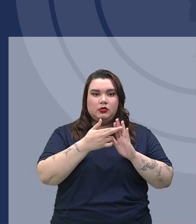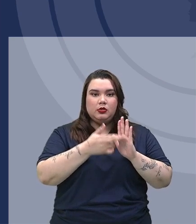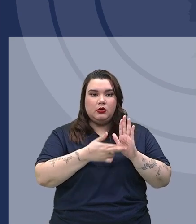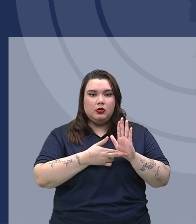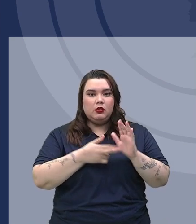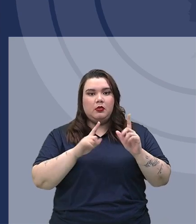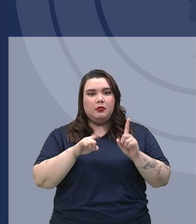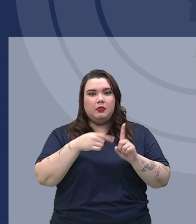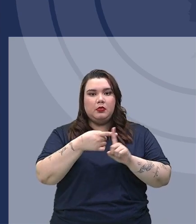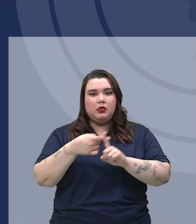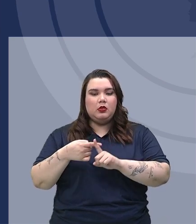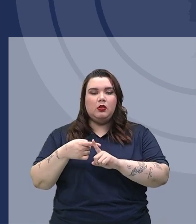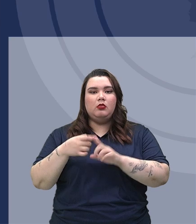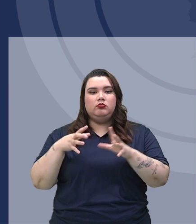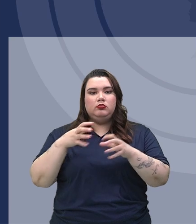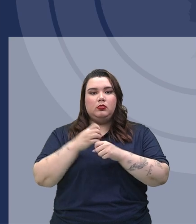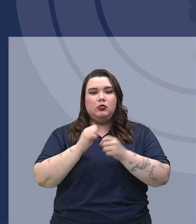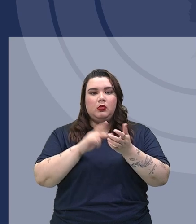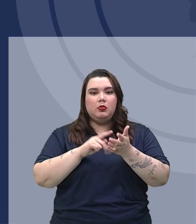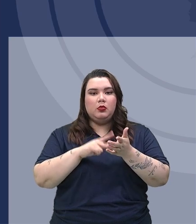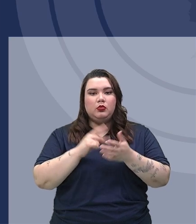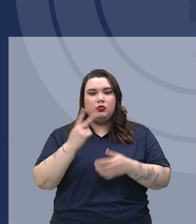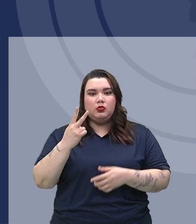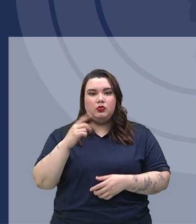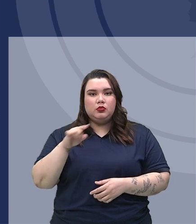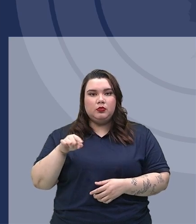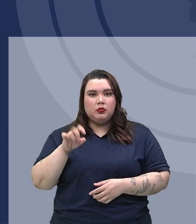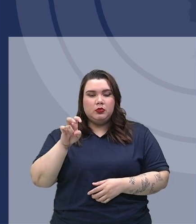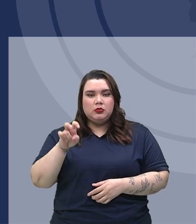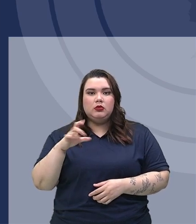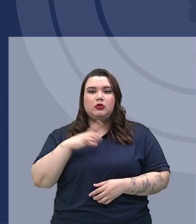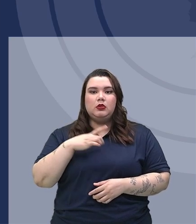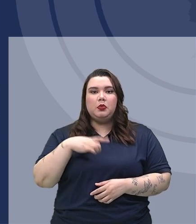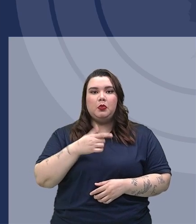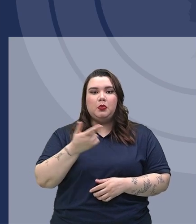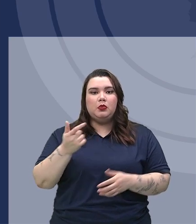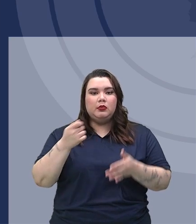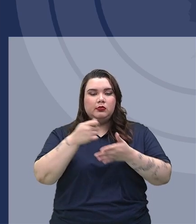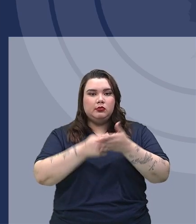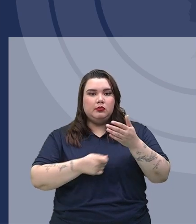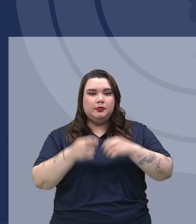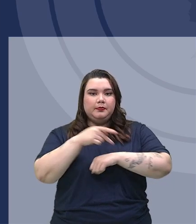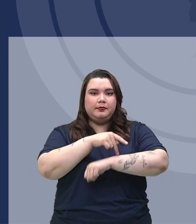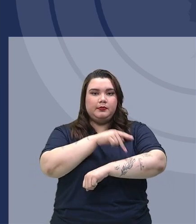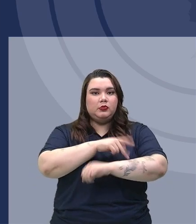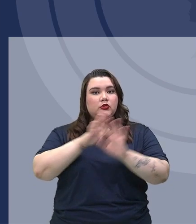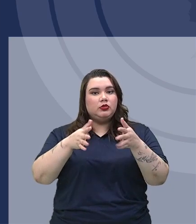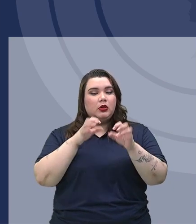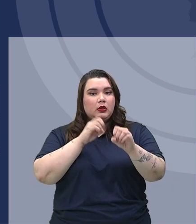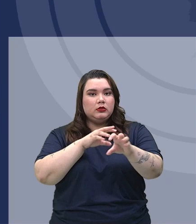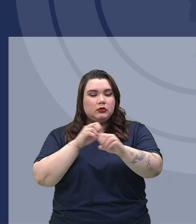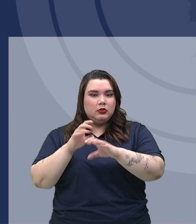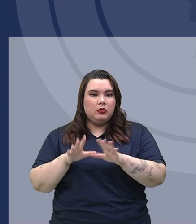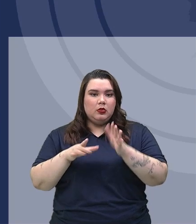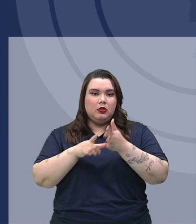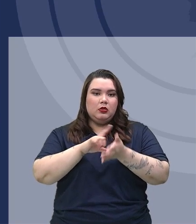vai somar 2,5, né? Vocês também têm essa outra fichinha que o pedagógico já passou para vocês